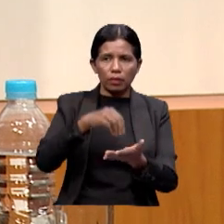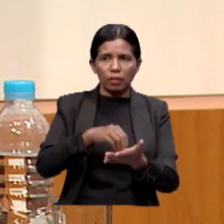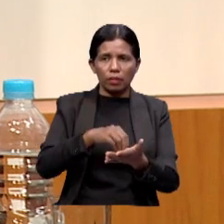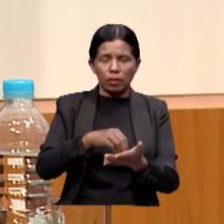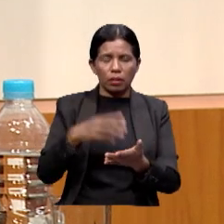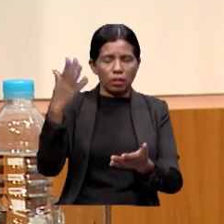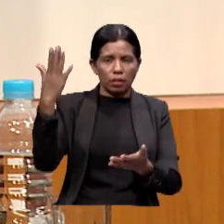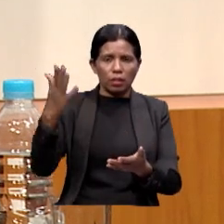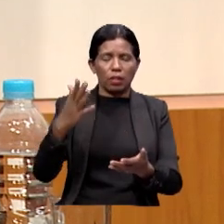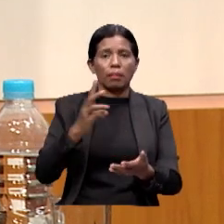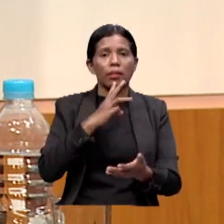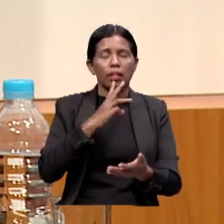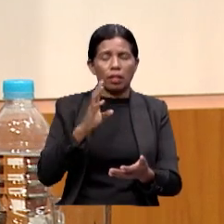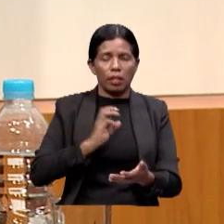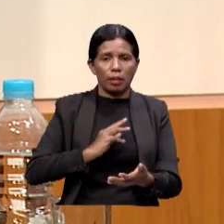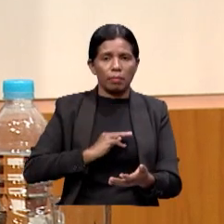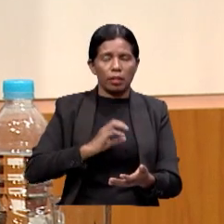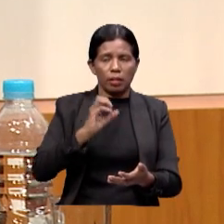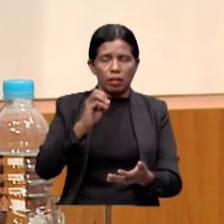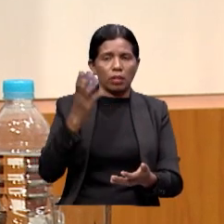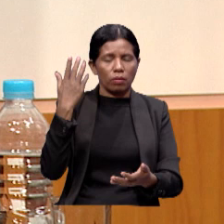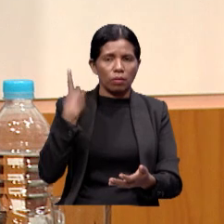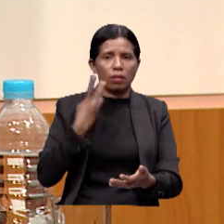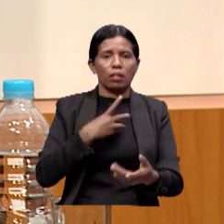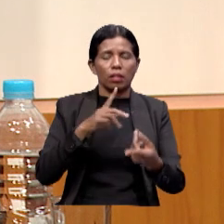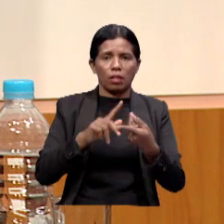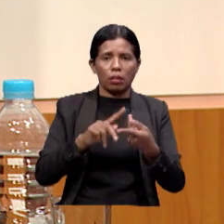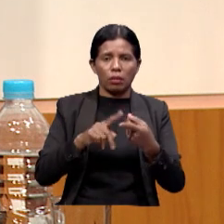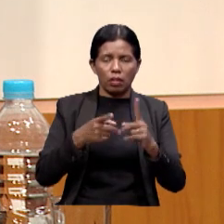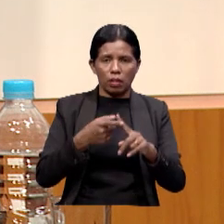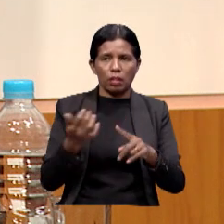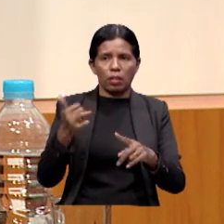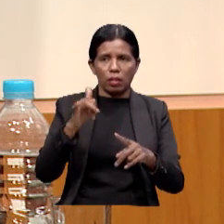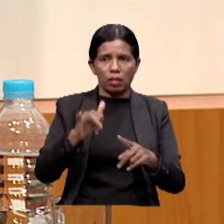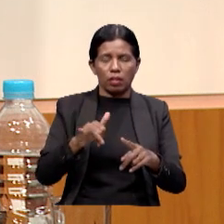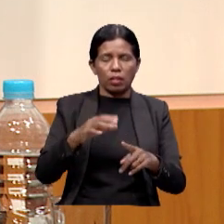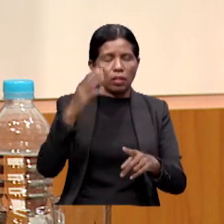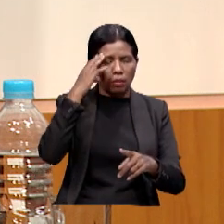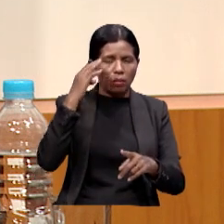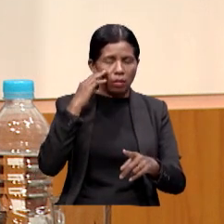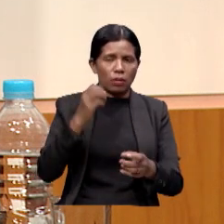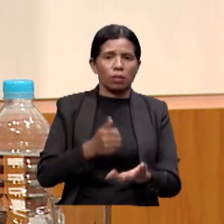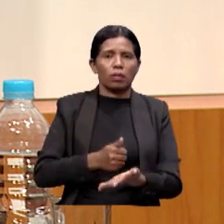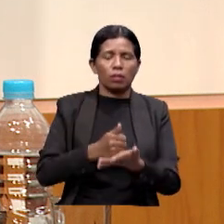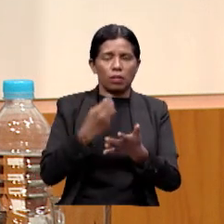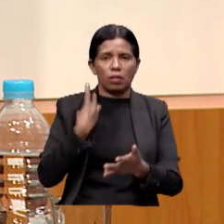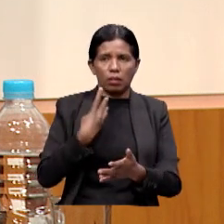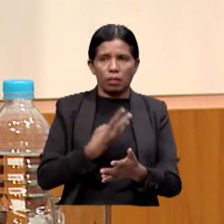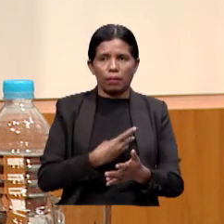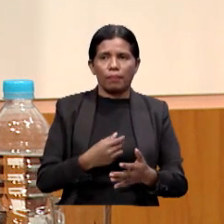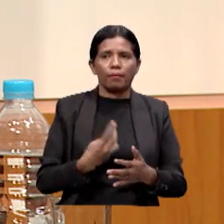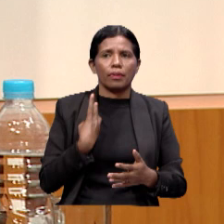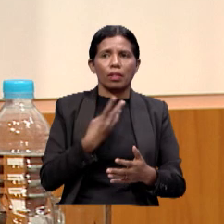metinaro, nabe kuluk tene maluk sira husi Korea, besul makapoi ita. Além de